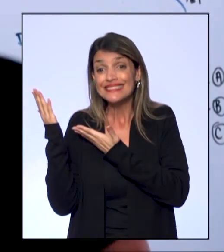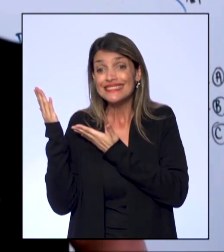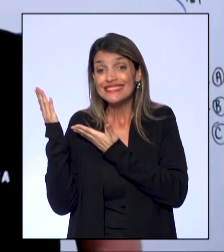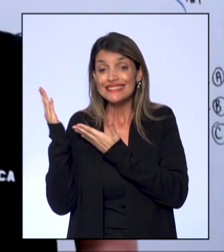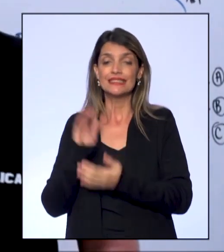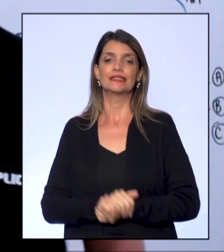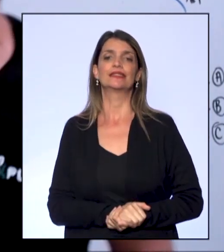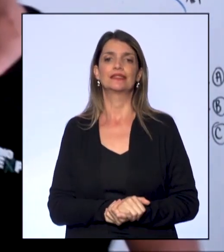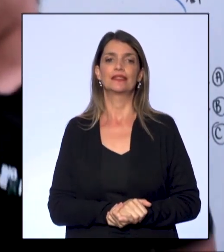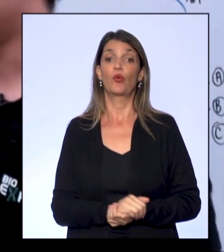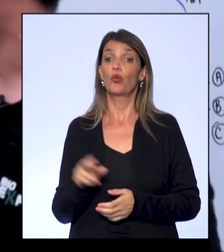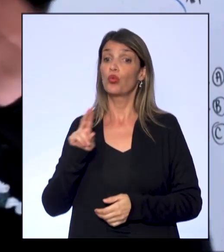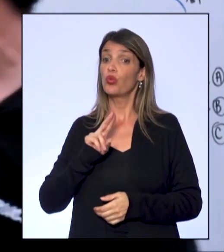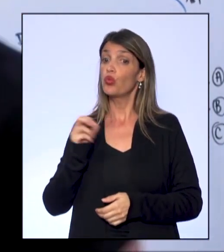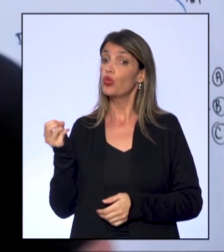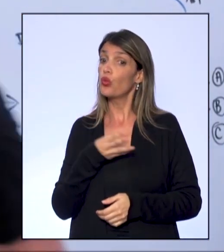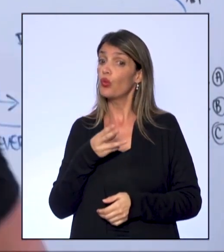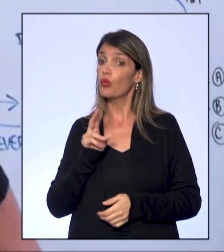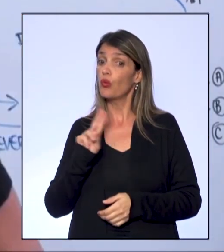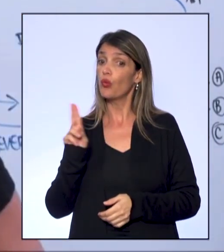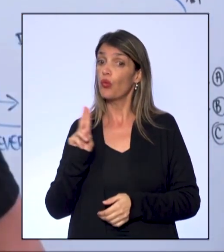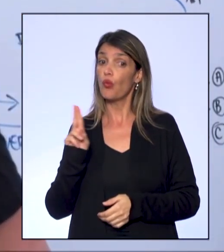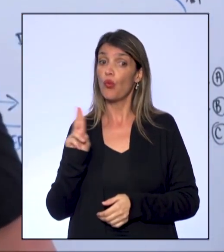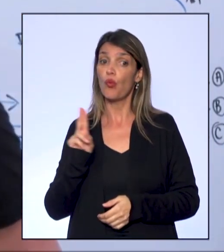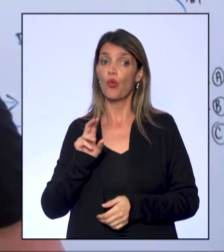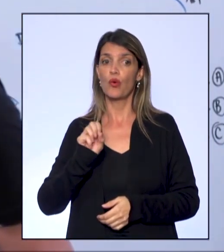aqui a nova nomenclatura, é nova, tá? É